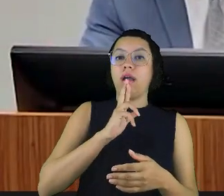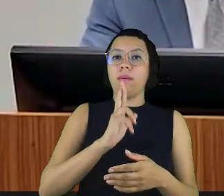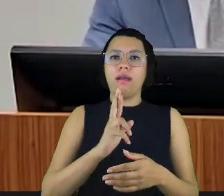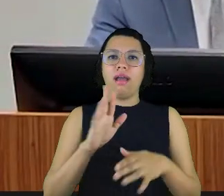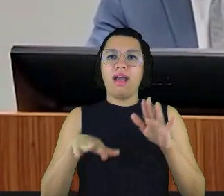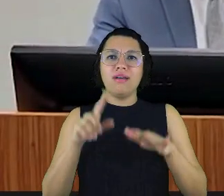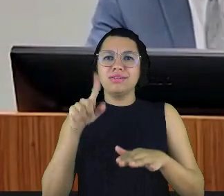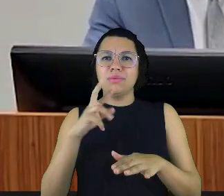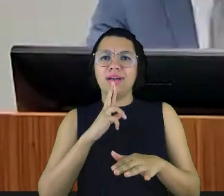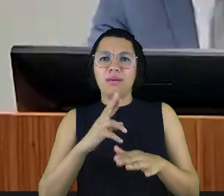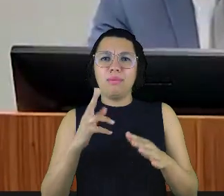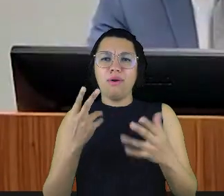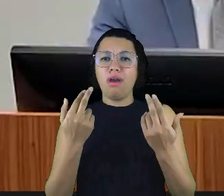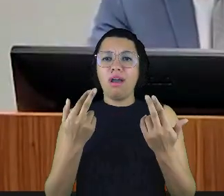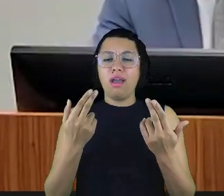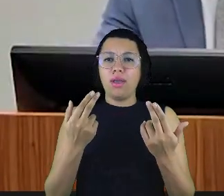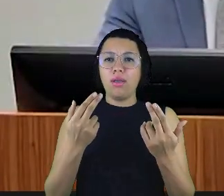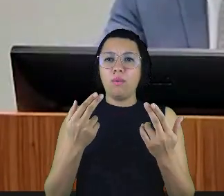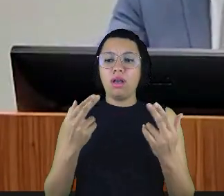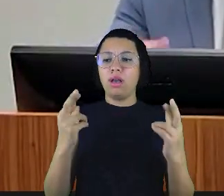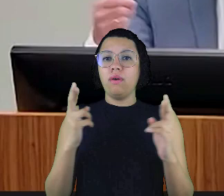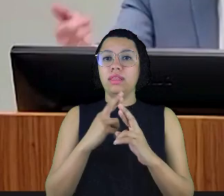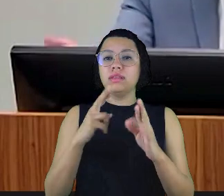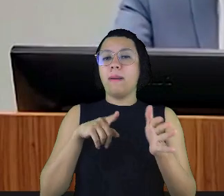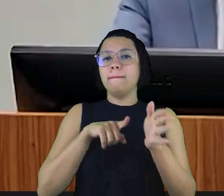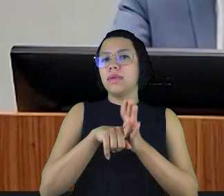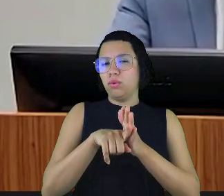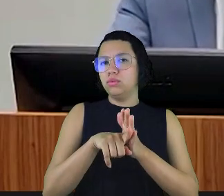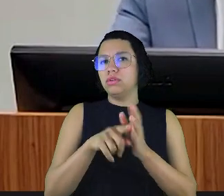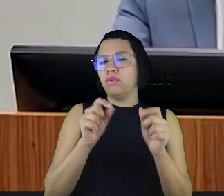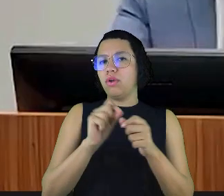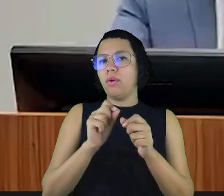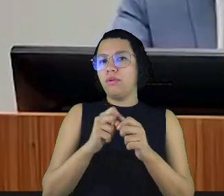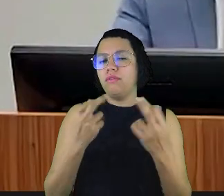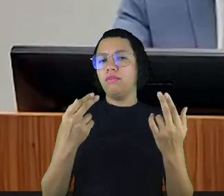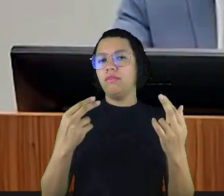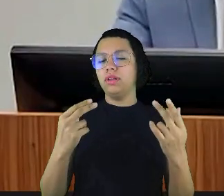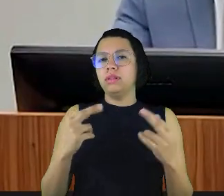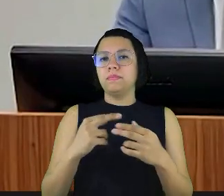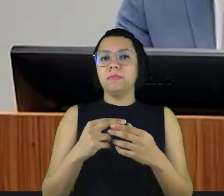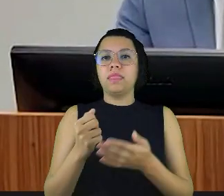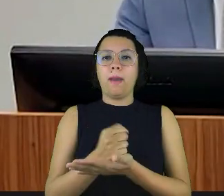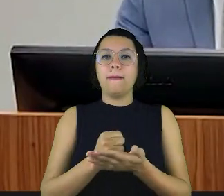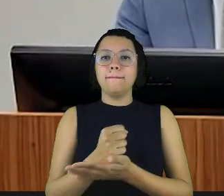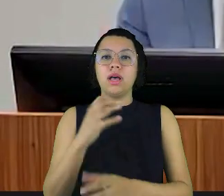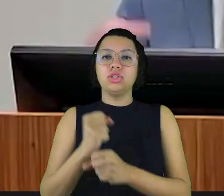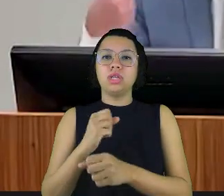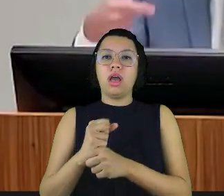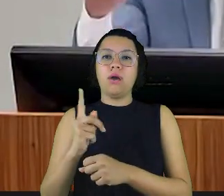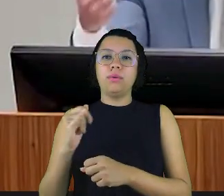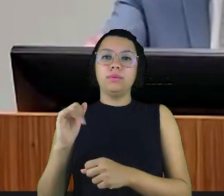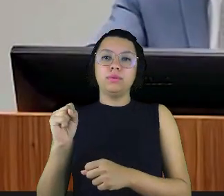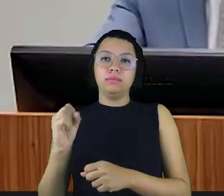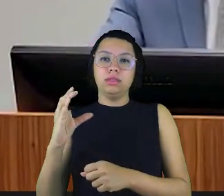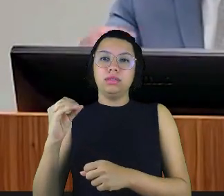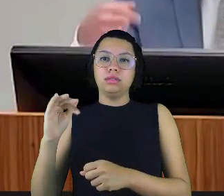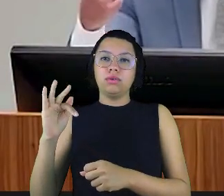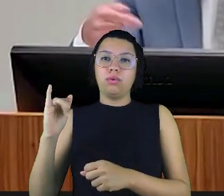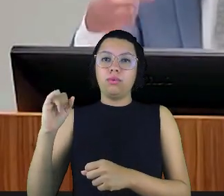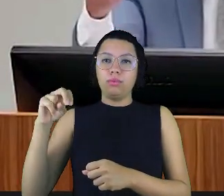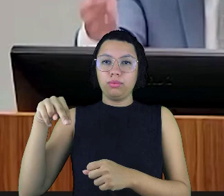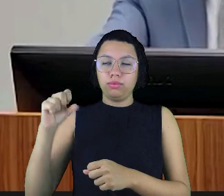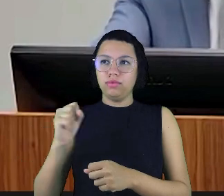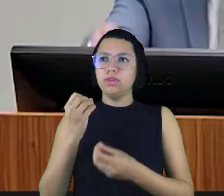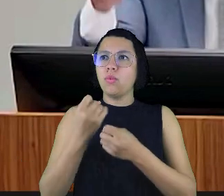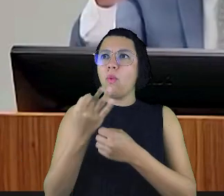no caso, perguntas foram lançadas nesse sentido, como no caso da base de cálculo de PIS, COFINS. Quanto tempo para descobrir qual